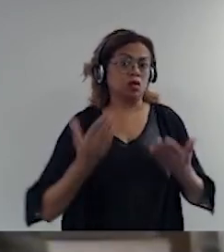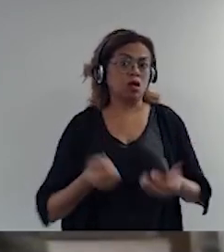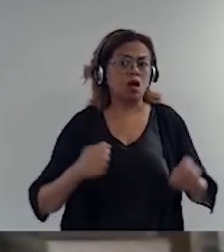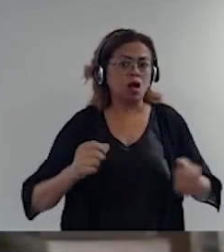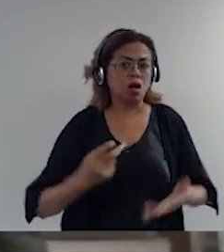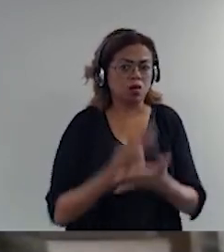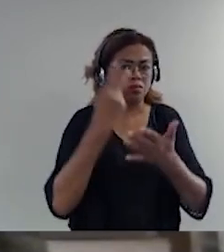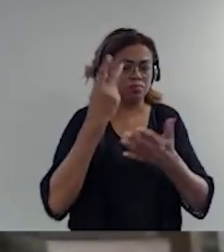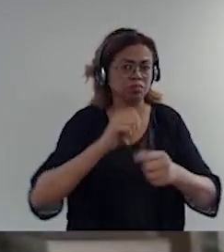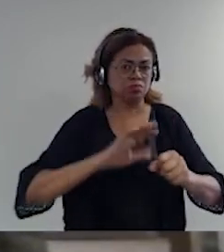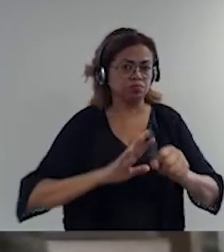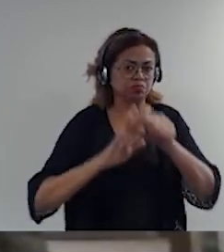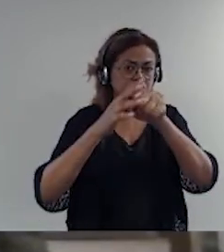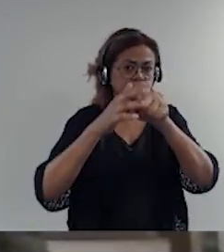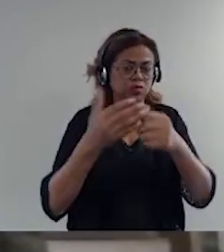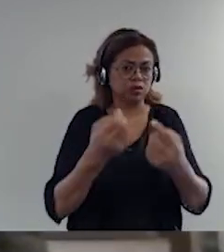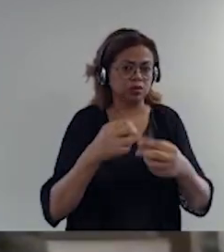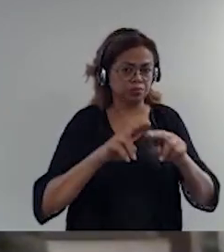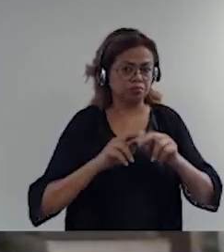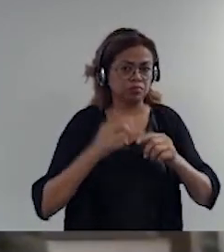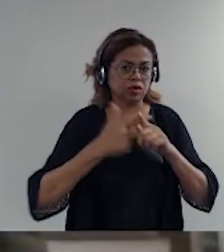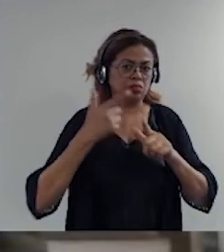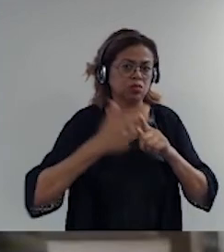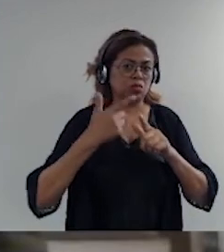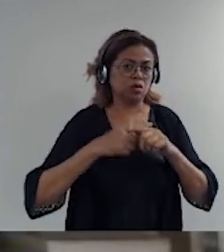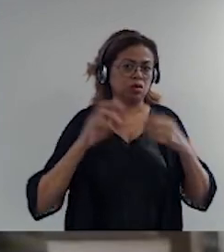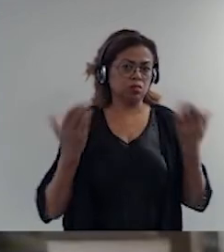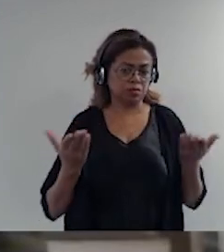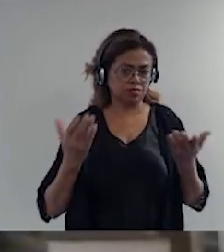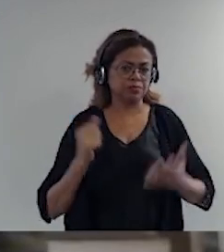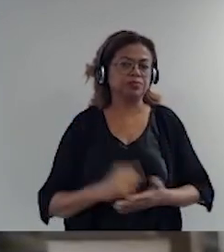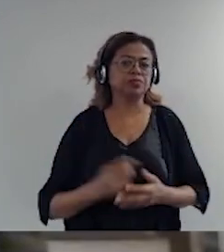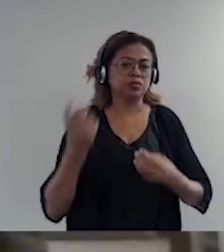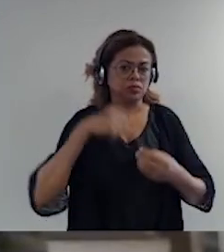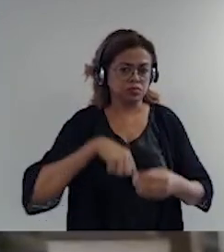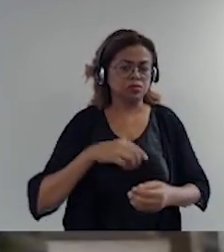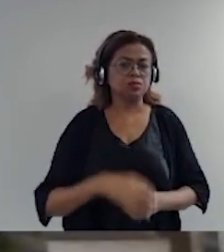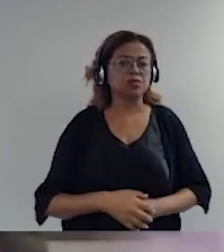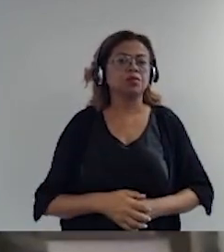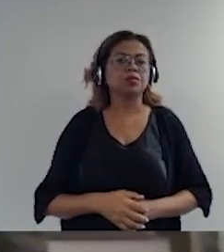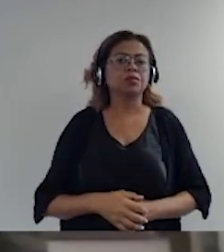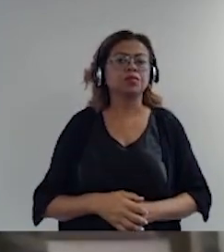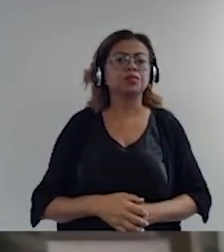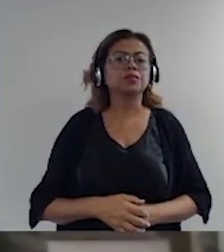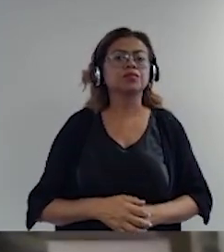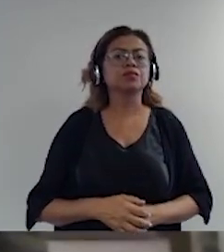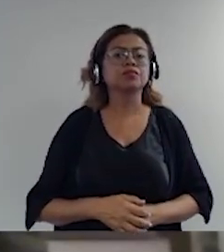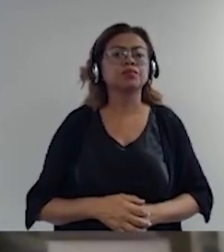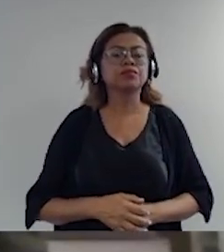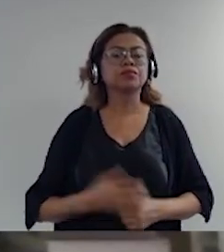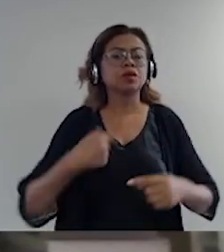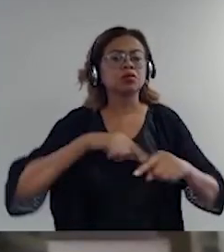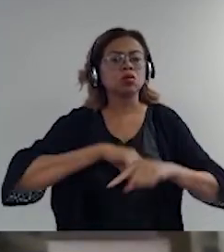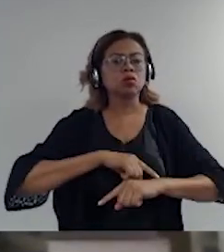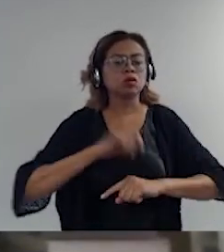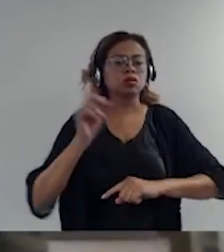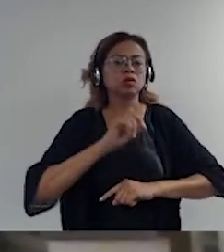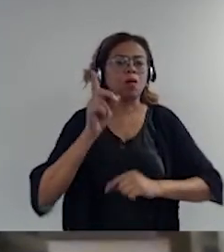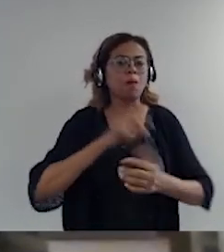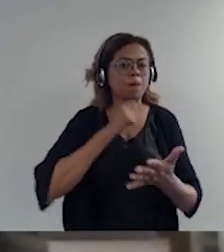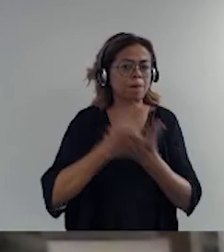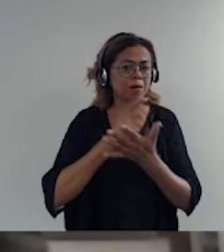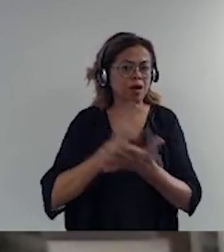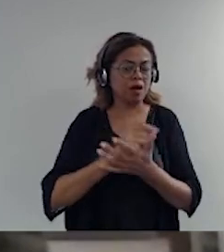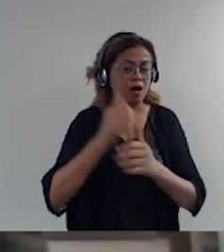dos macros problemas decorrentes da pandemia. No tocante ao não pagamento